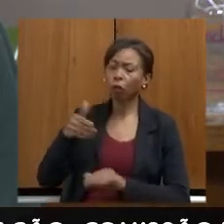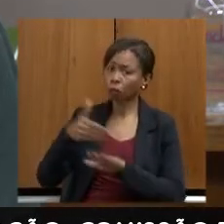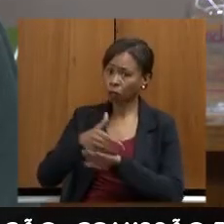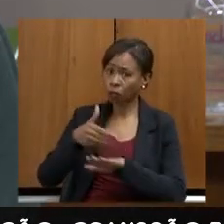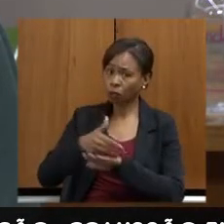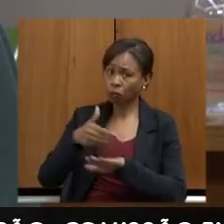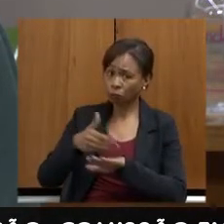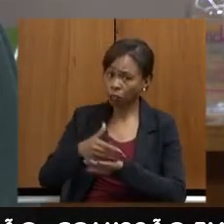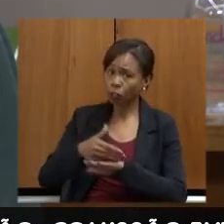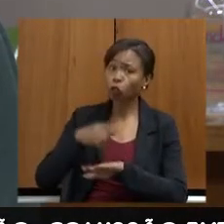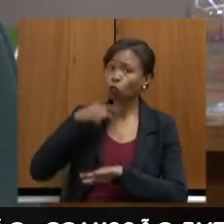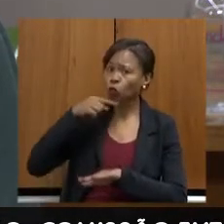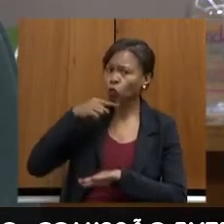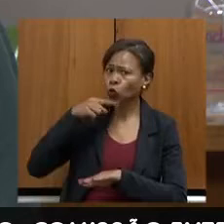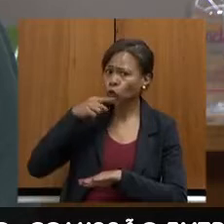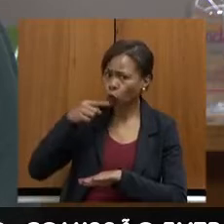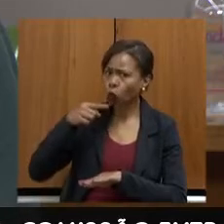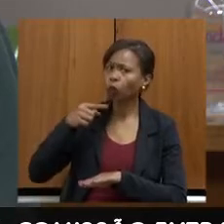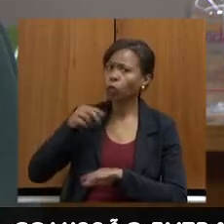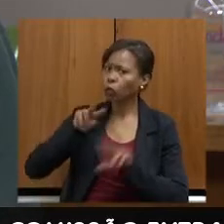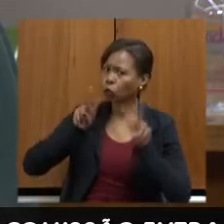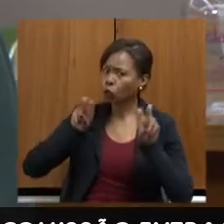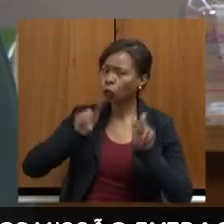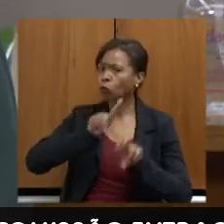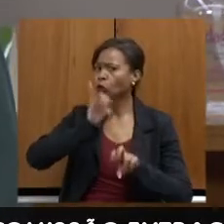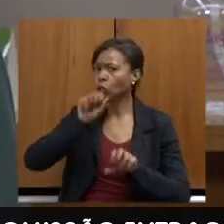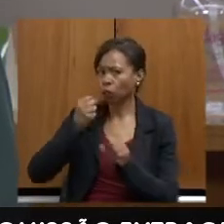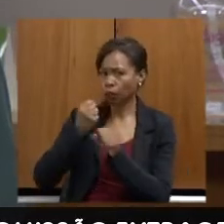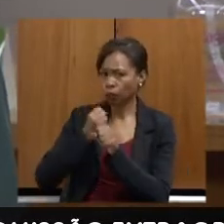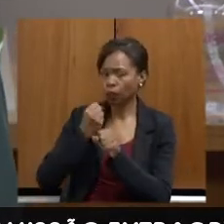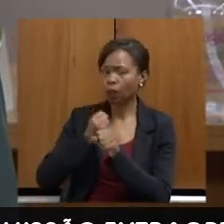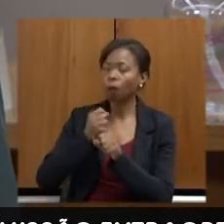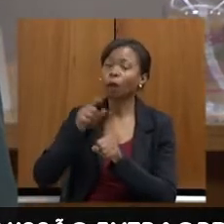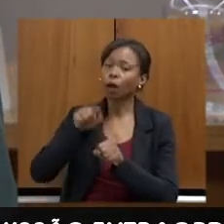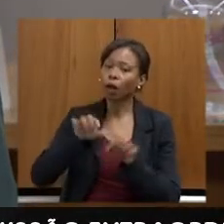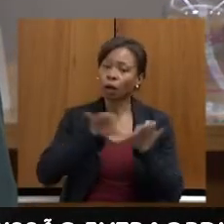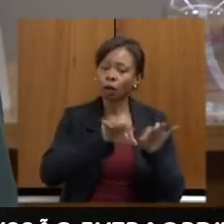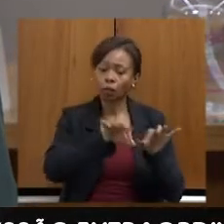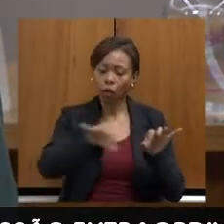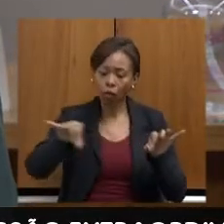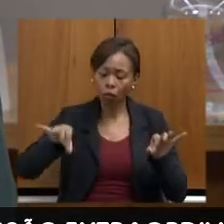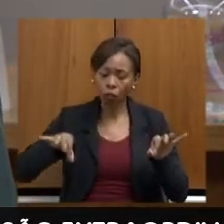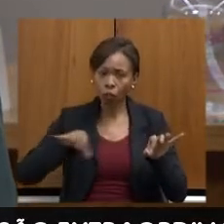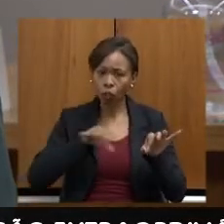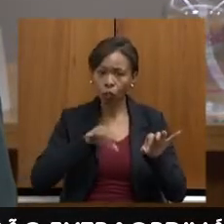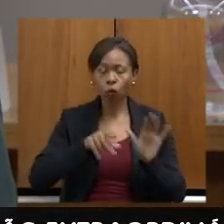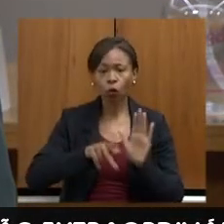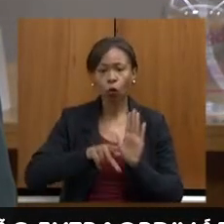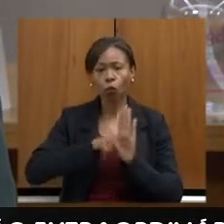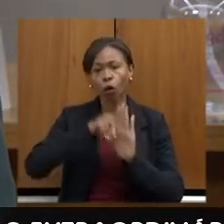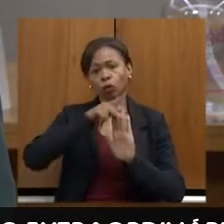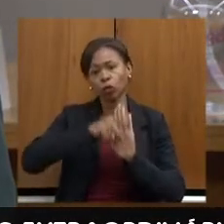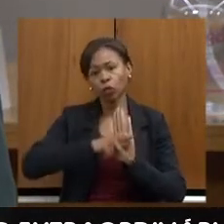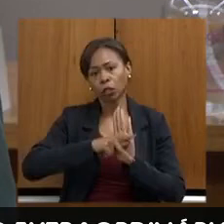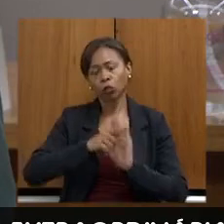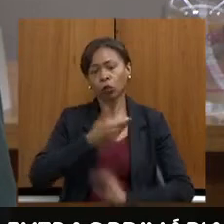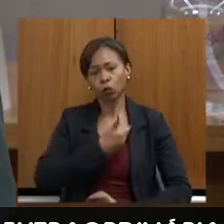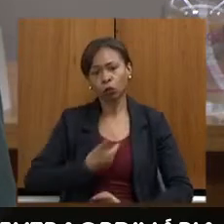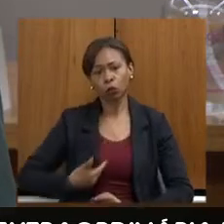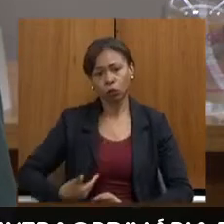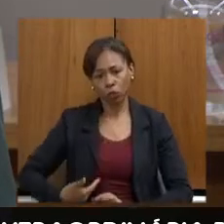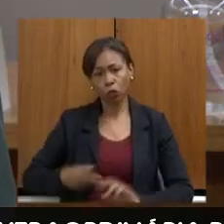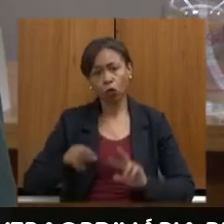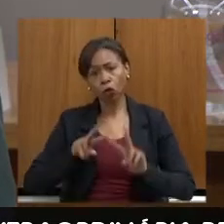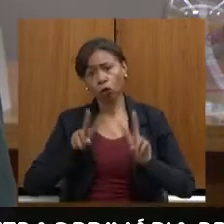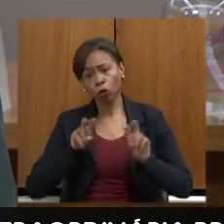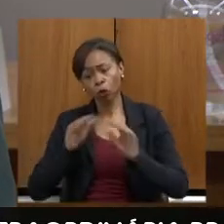em relação as datas previstas para a obra trajeto defendido pelo governo questões de documentos dos imóveis entre